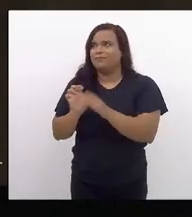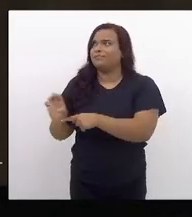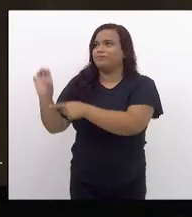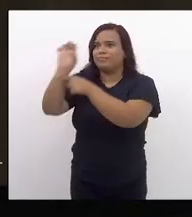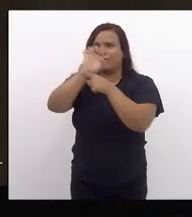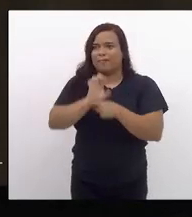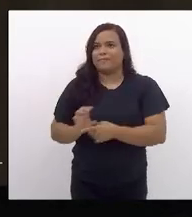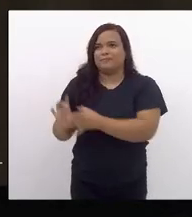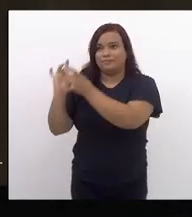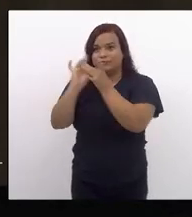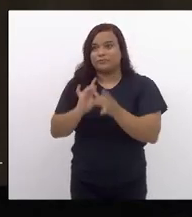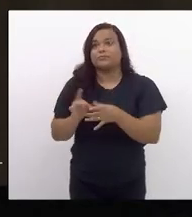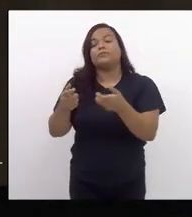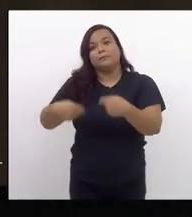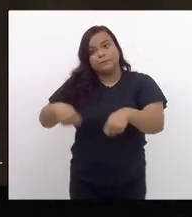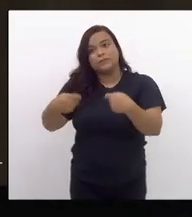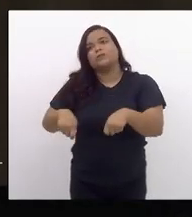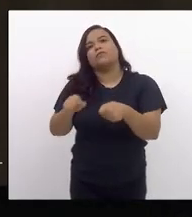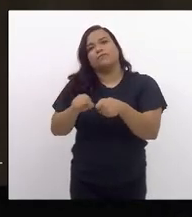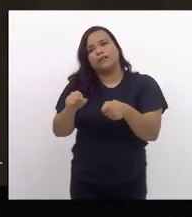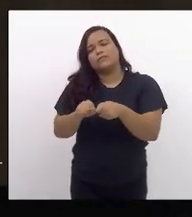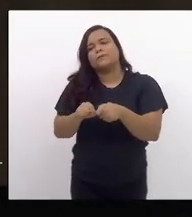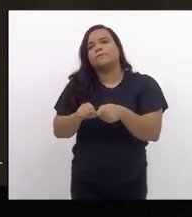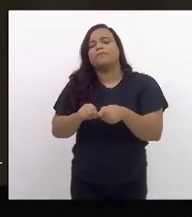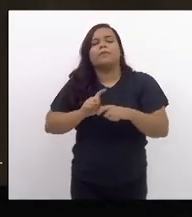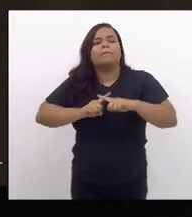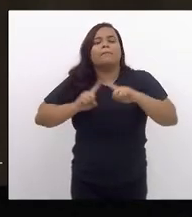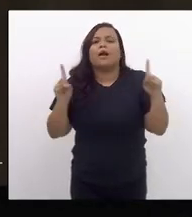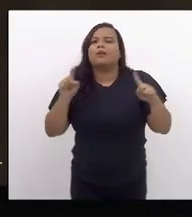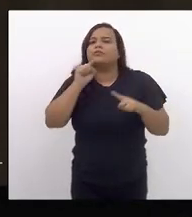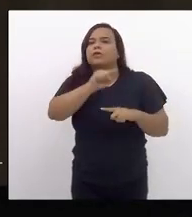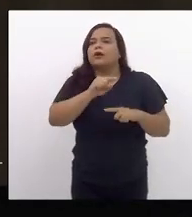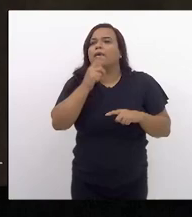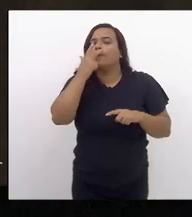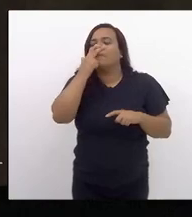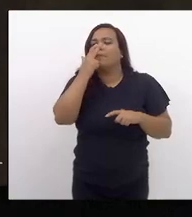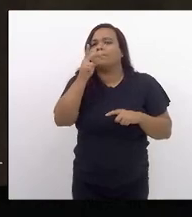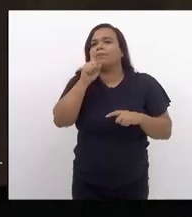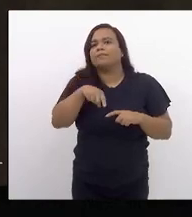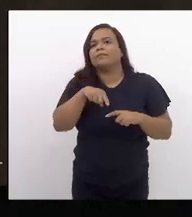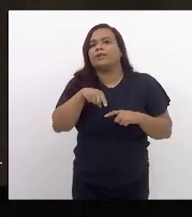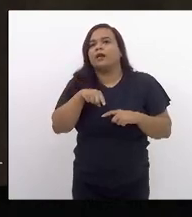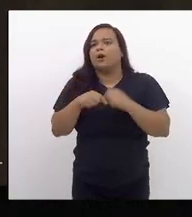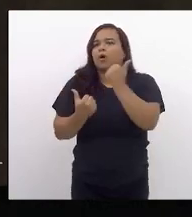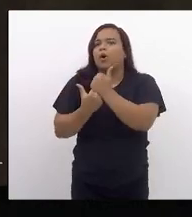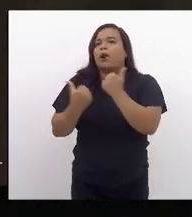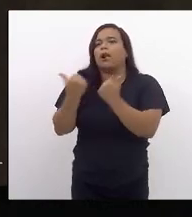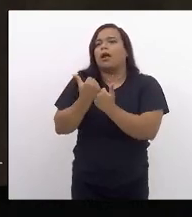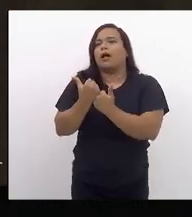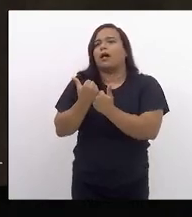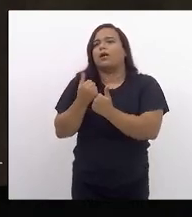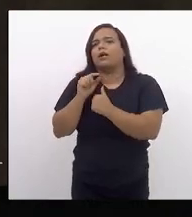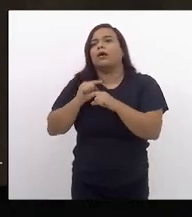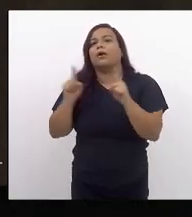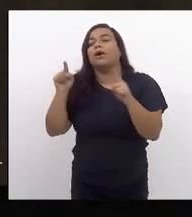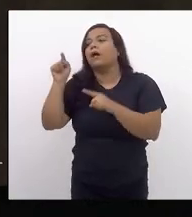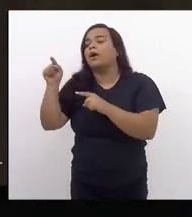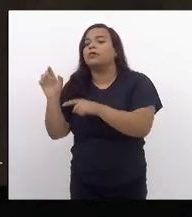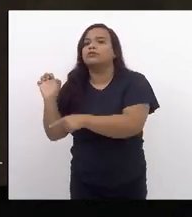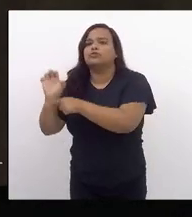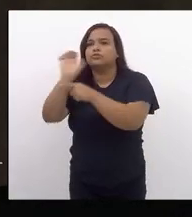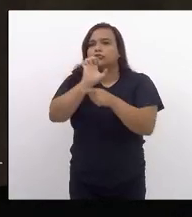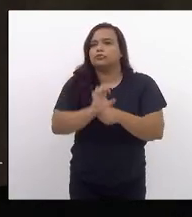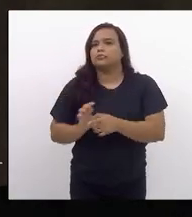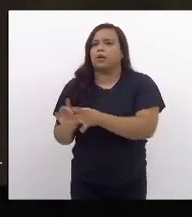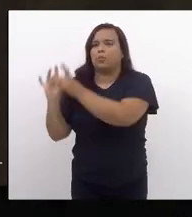Na verdade, a federação pressupõe uma colaboração entre os entes federativos. A União cabe propagar esse